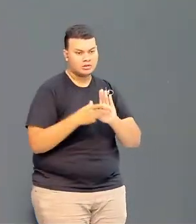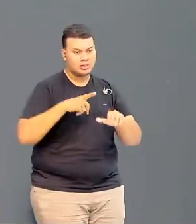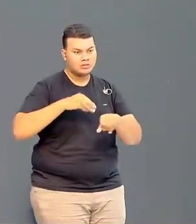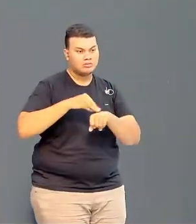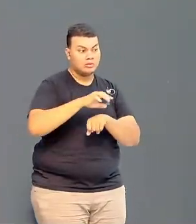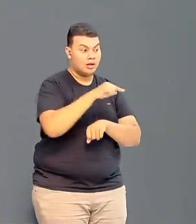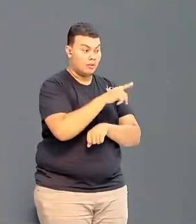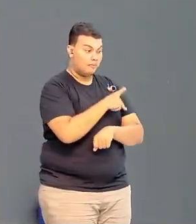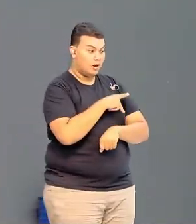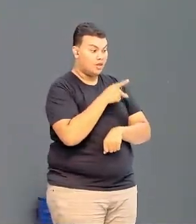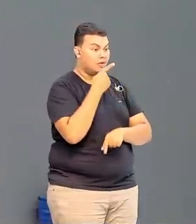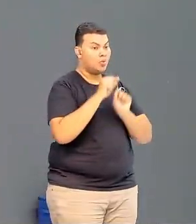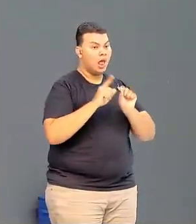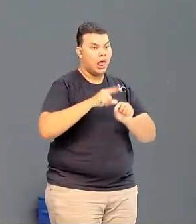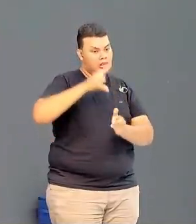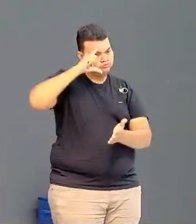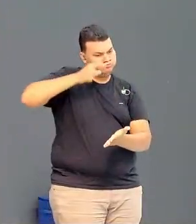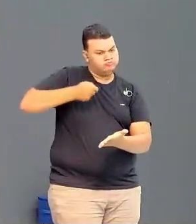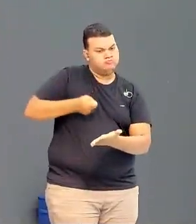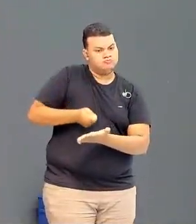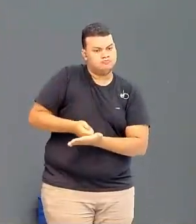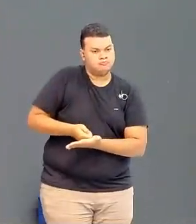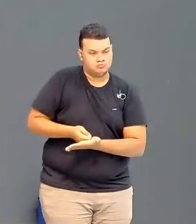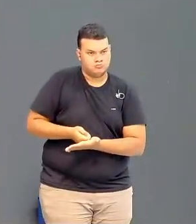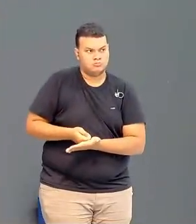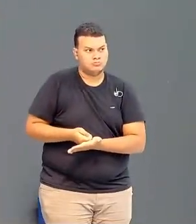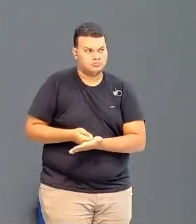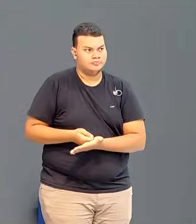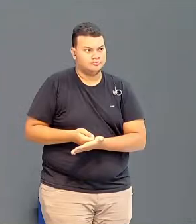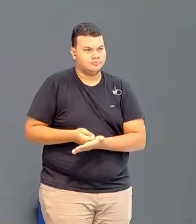usado por Paulo é um decreto. Um decreto.